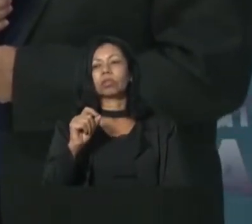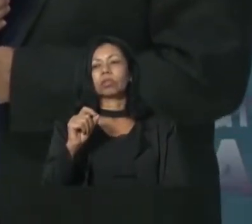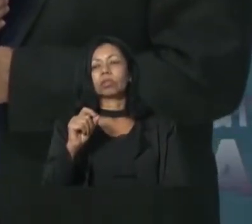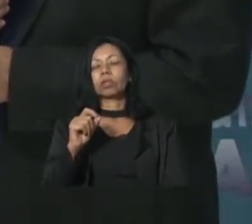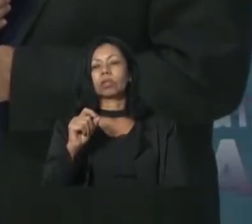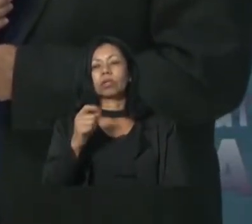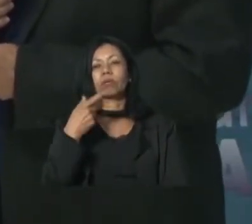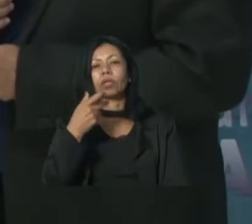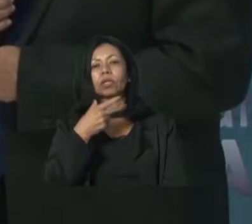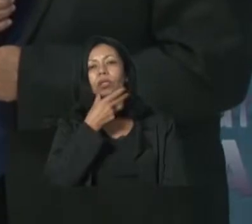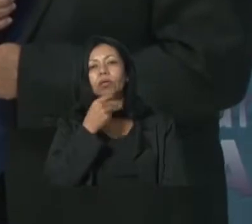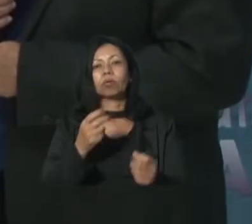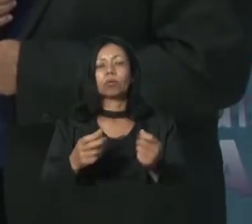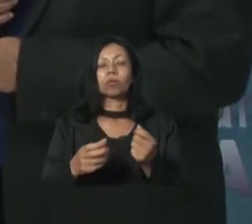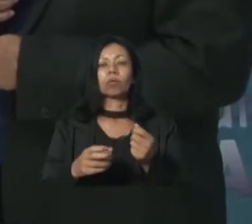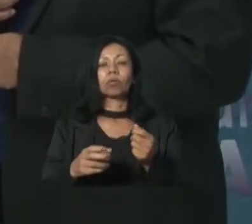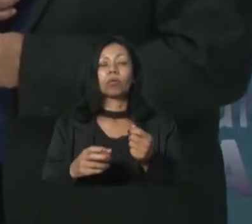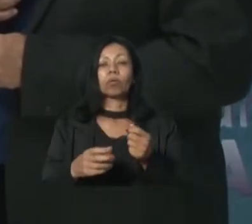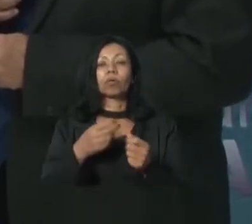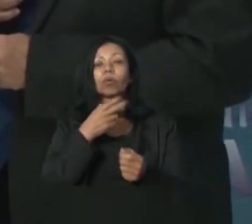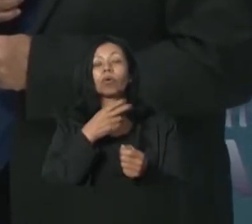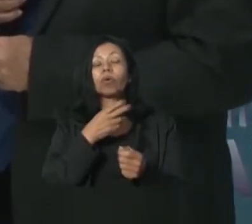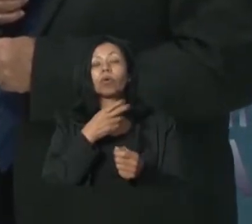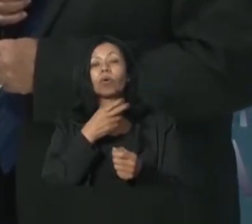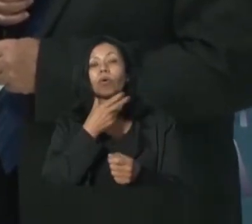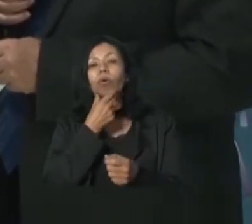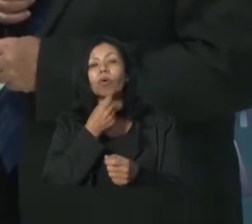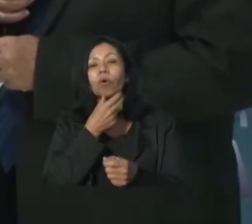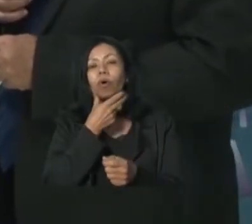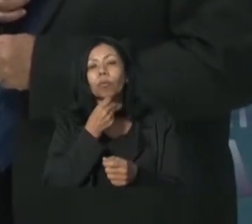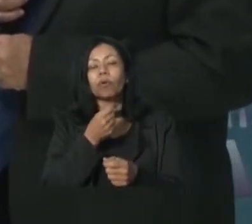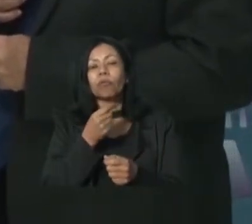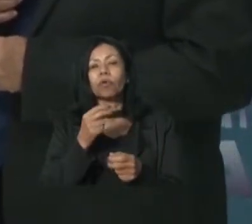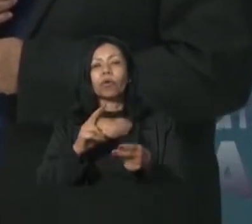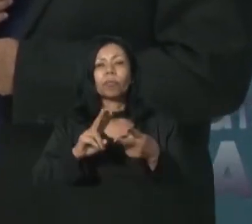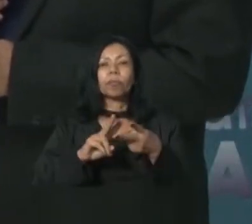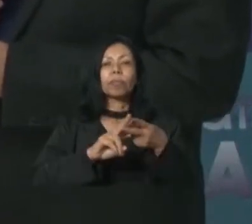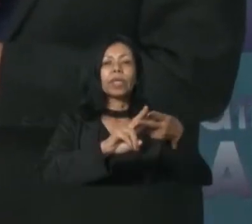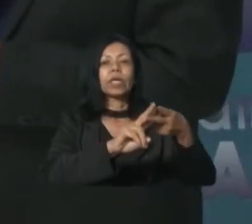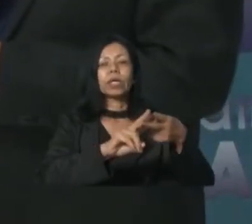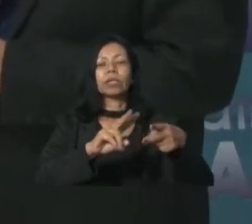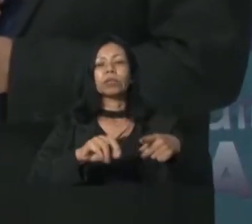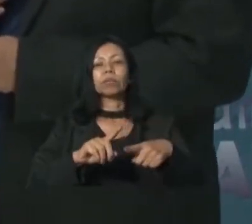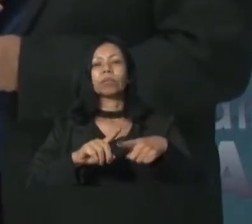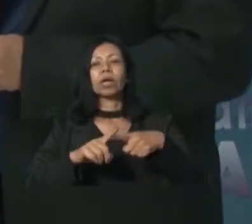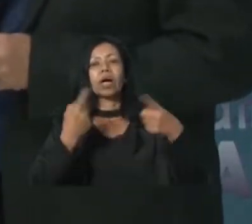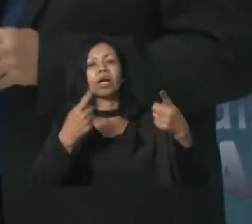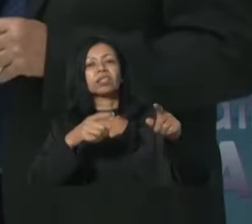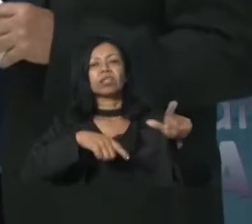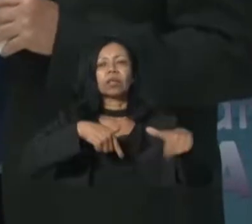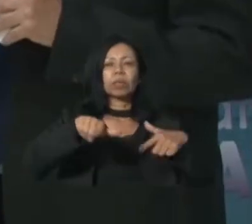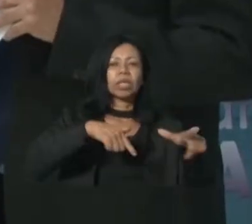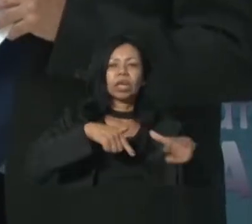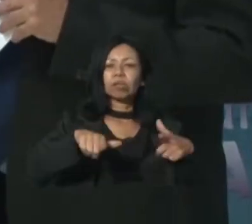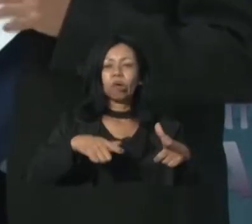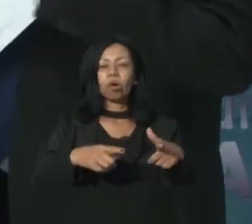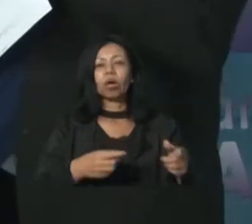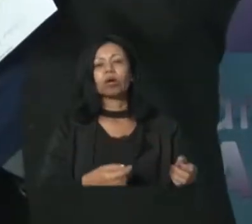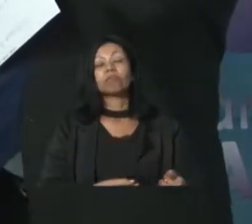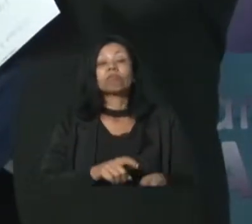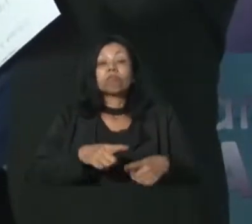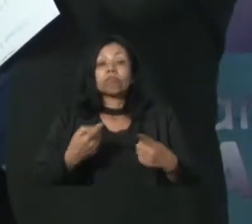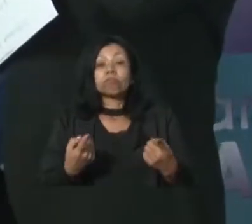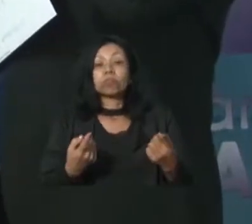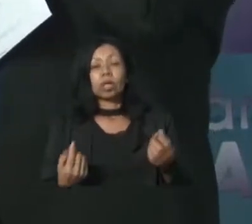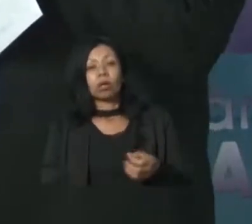cara foi preso em flagrante, mas ele é trabalhador, não tem passagem, tudo isso conta para ele responder em liberdade.